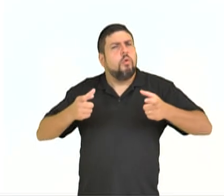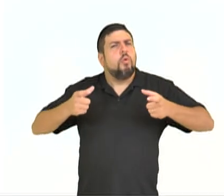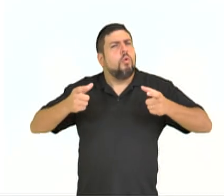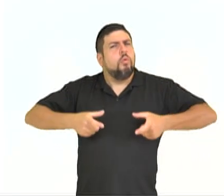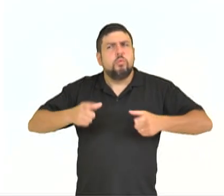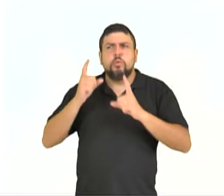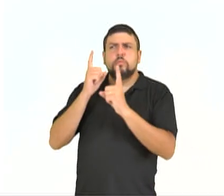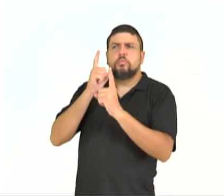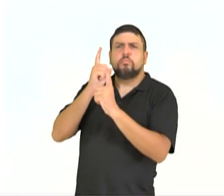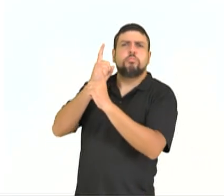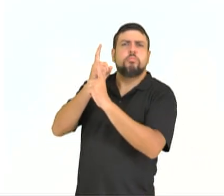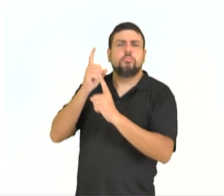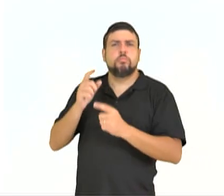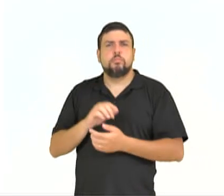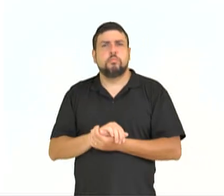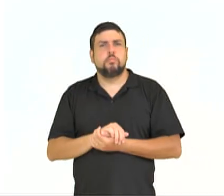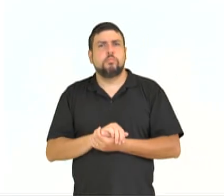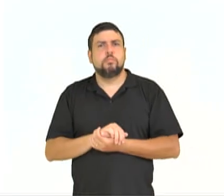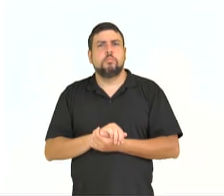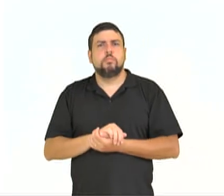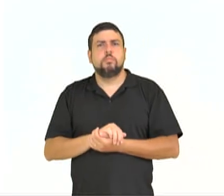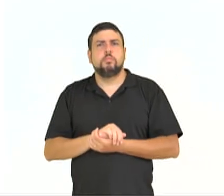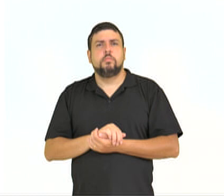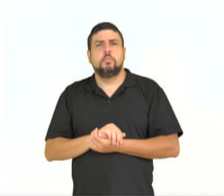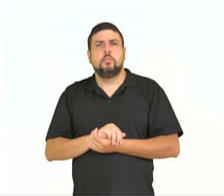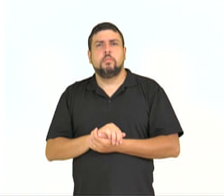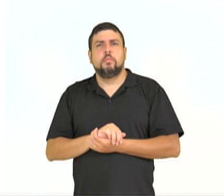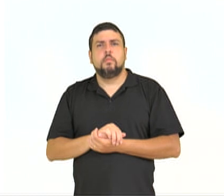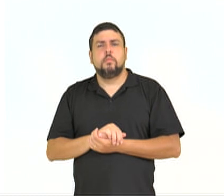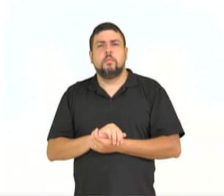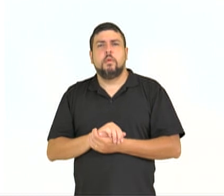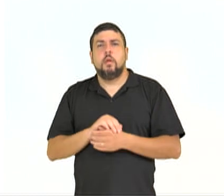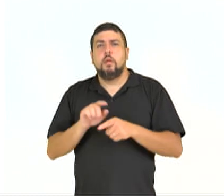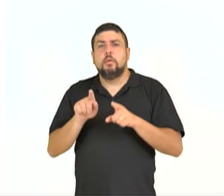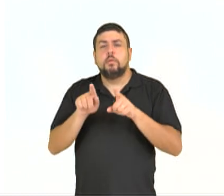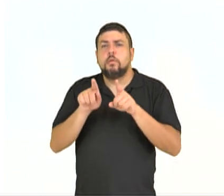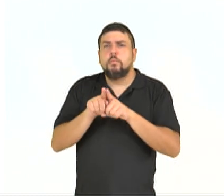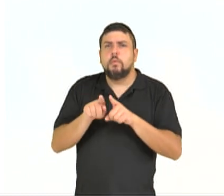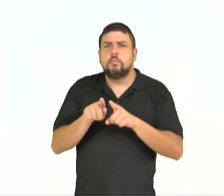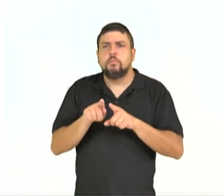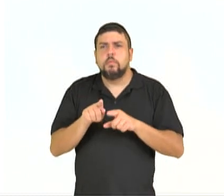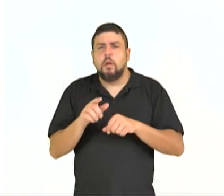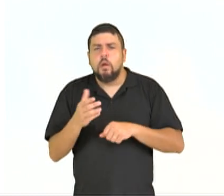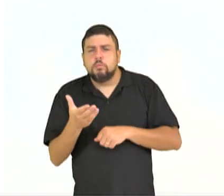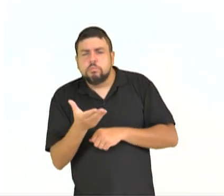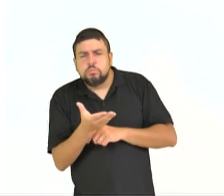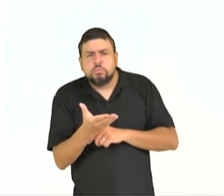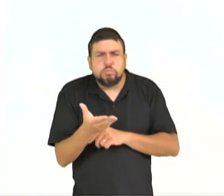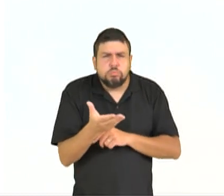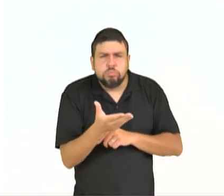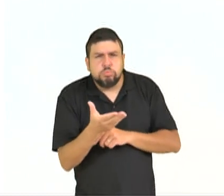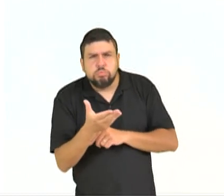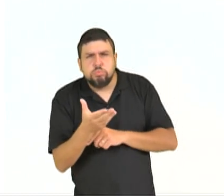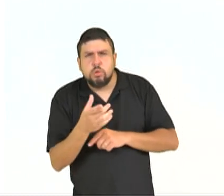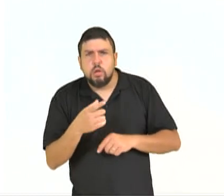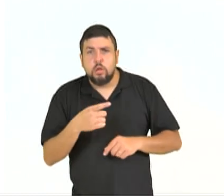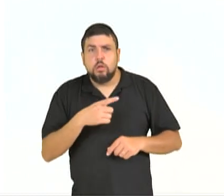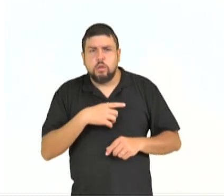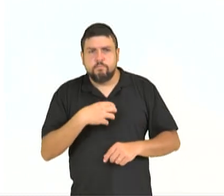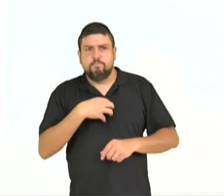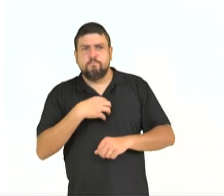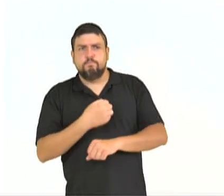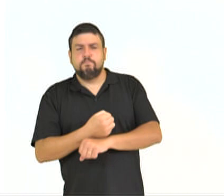os encontramos? A mendicância promove comoção pública? O que podemos fazer